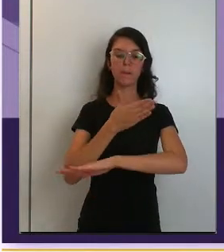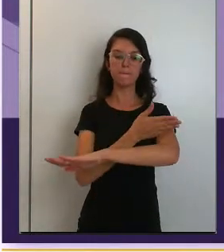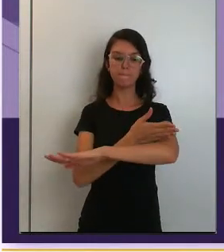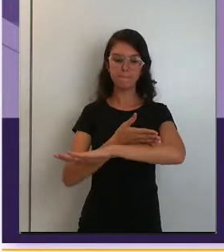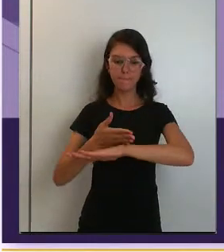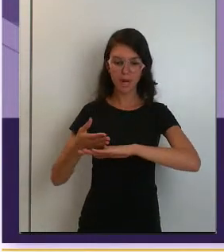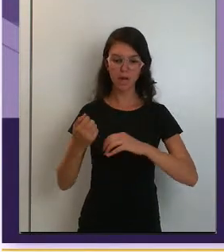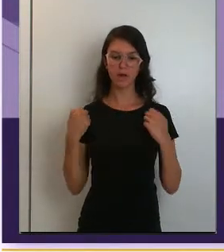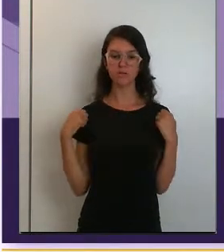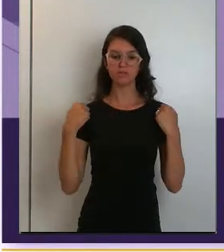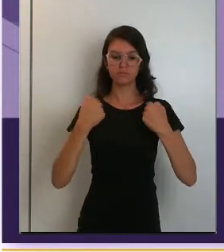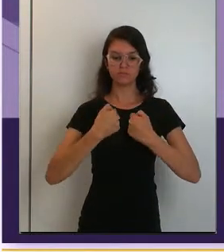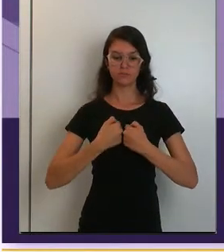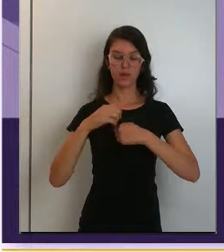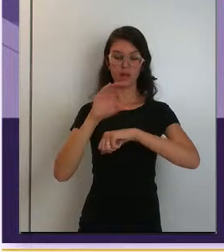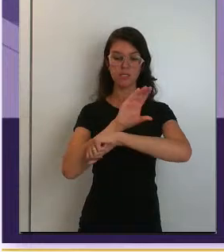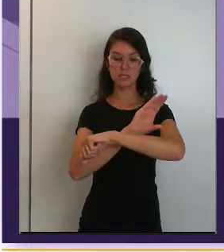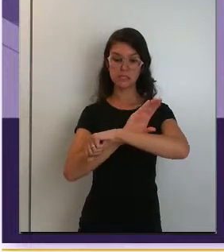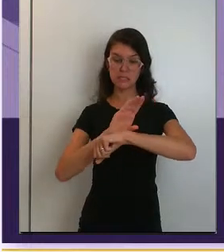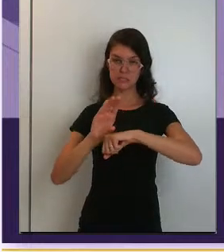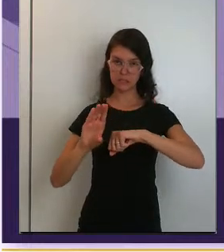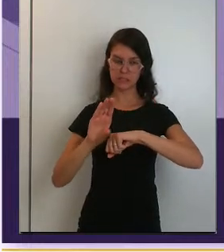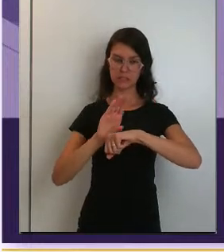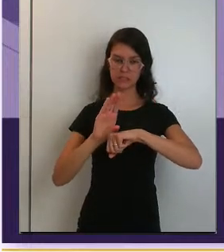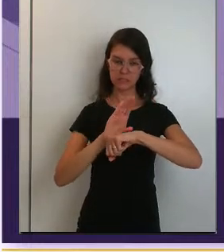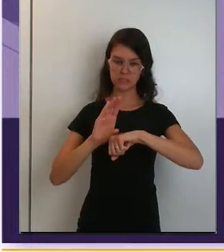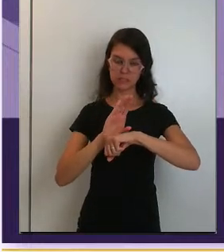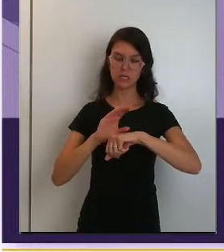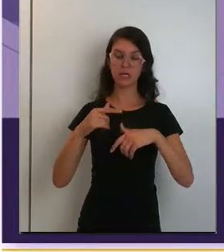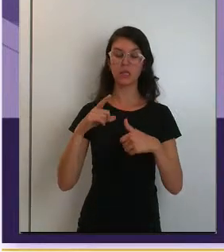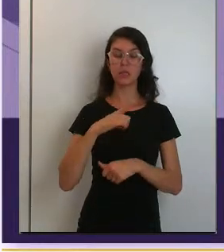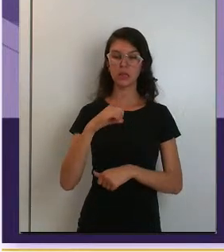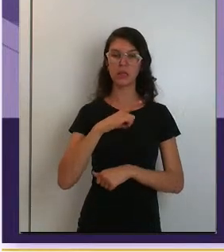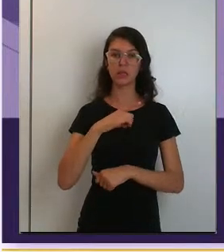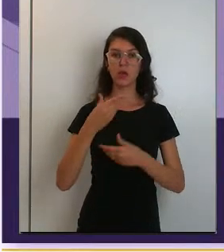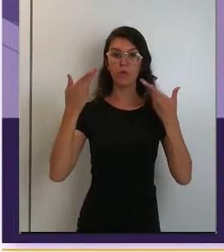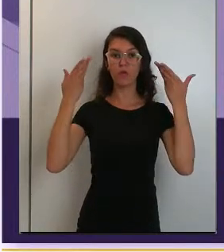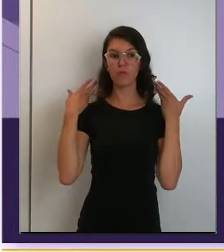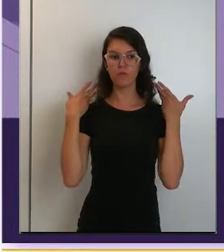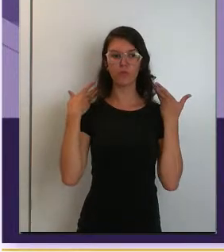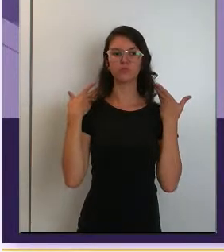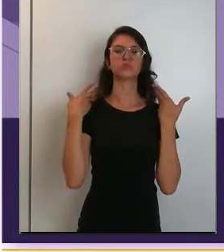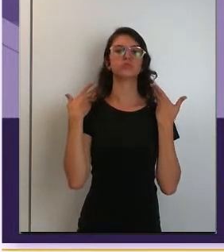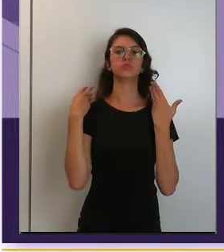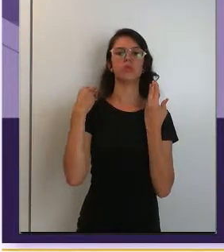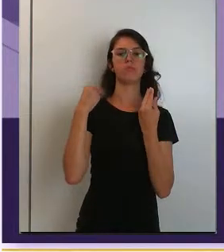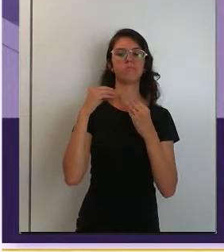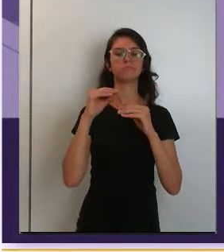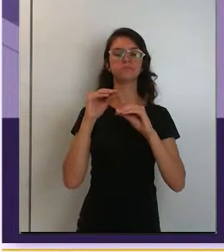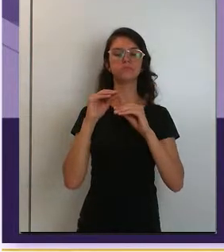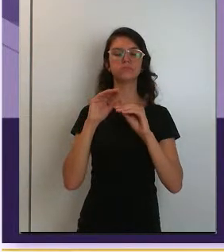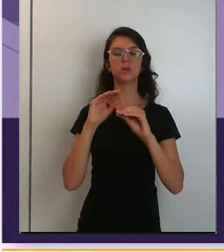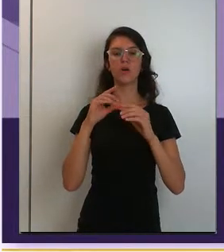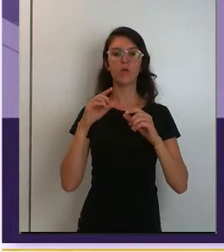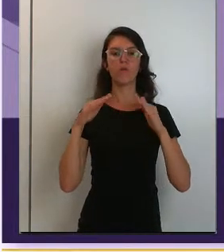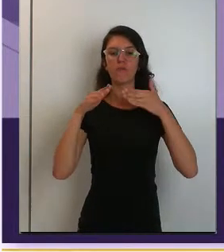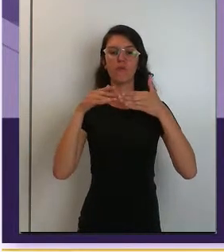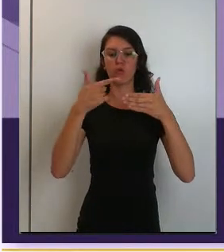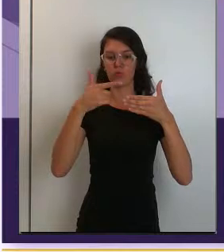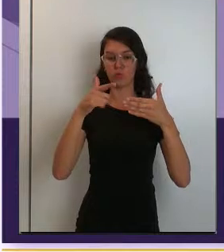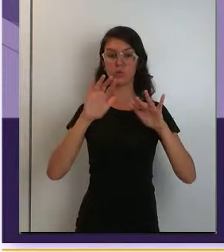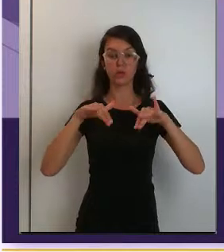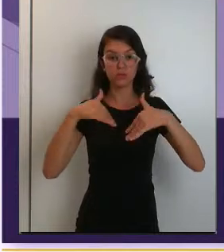blusa de lã por cima cinza. Atrás de mim eu tenho fundo desfocado. Sejam todos e todas